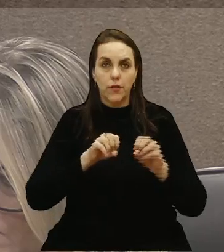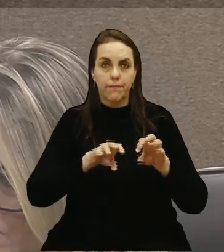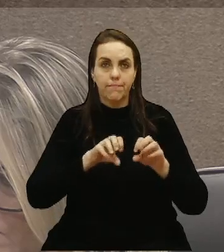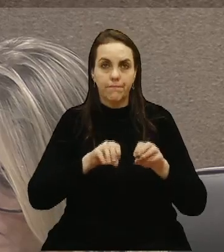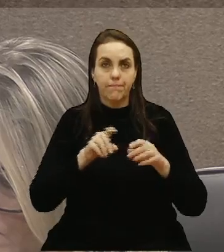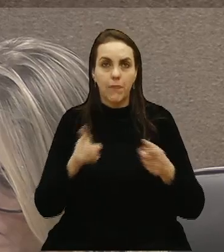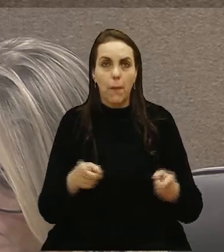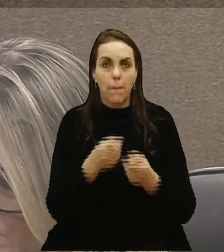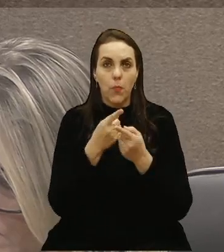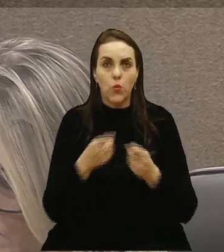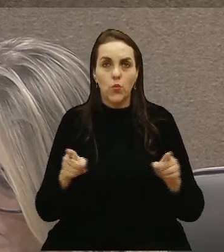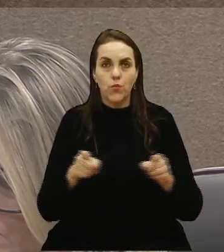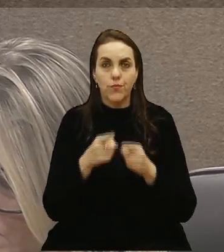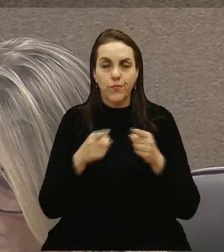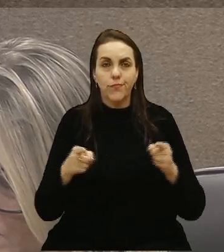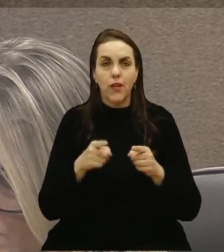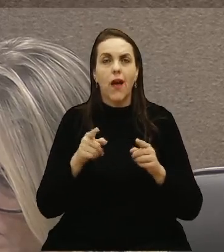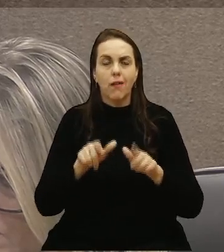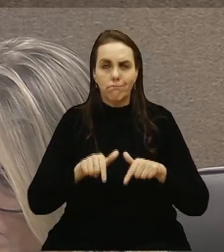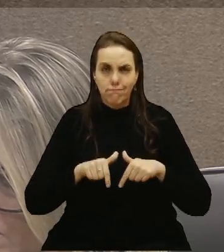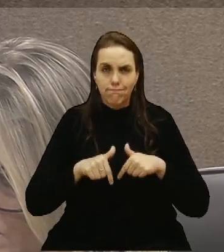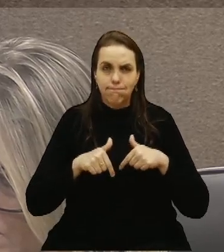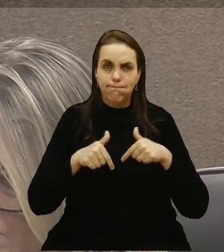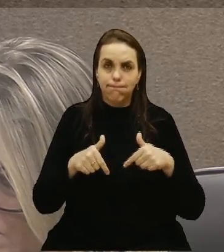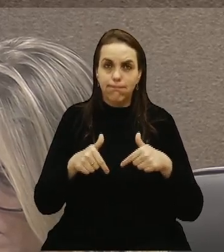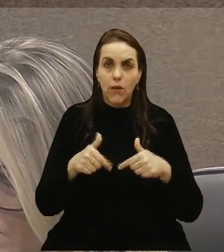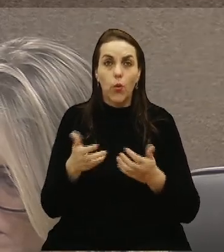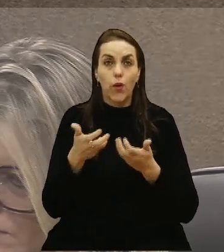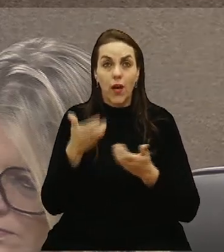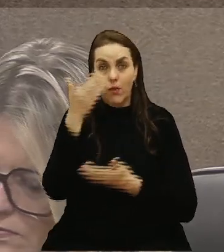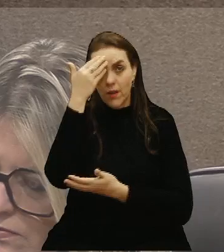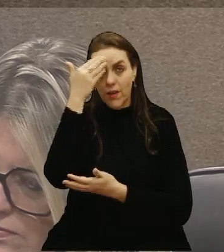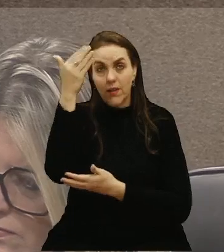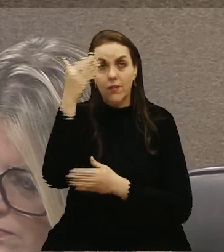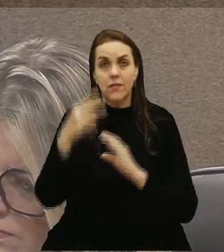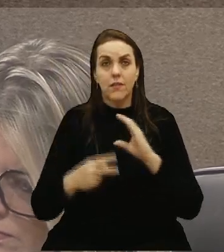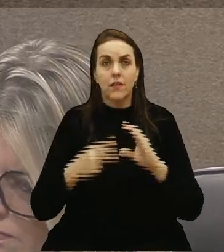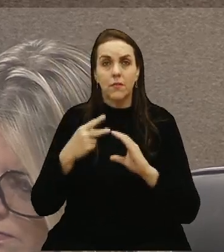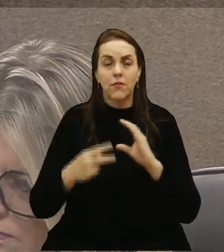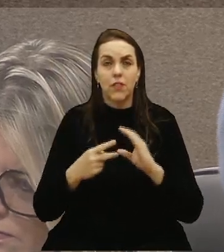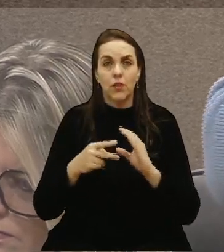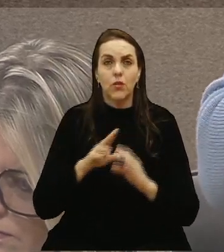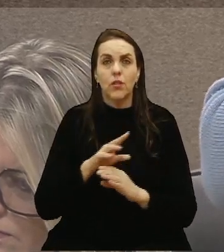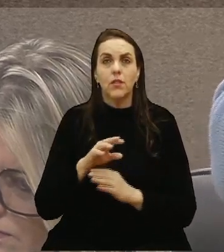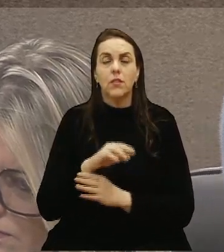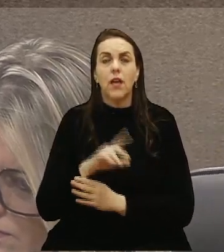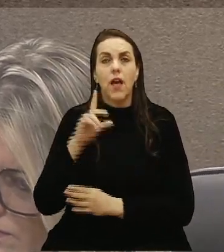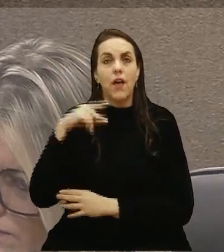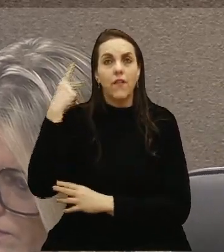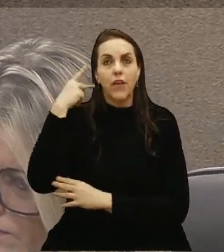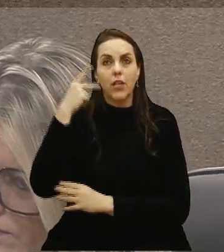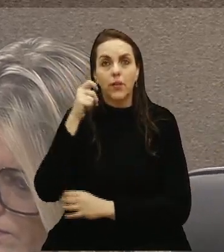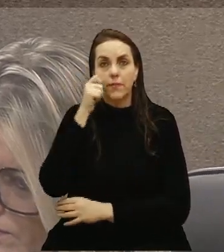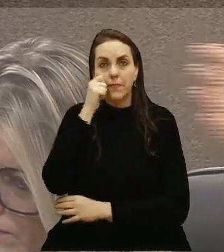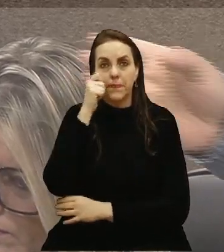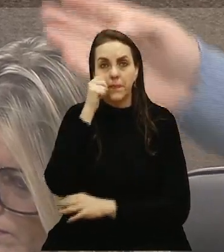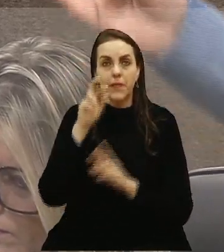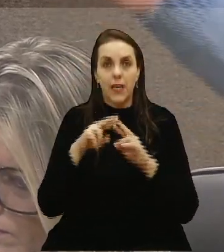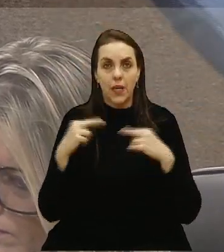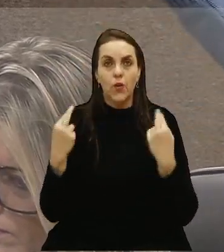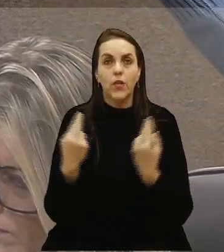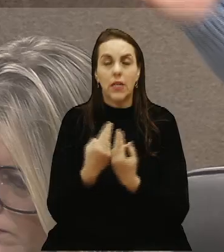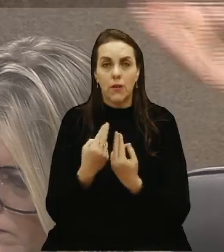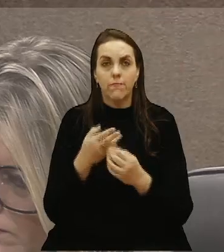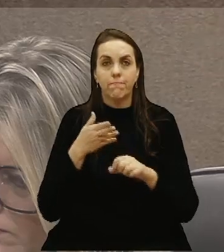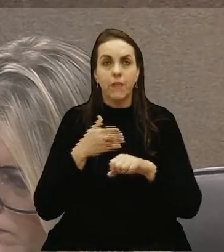um grande batalhador. Eu quero agradecer, né, à Câmara, que os vereadores que estiveram presentes na reunião, que foi aprovado o